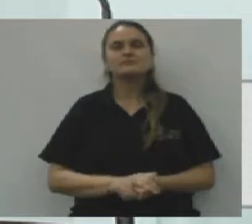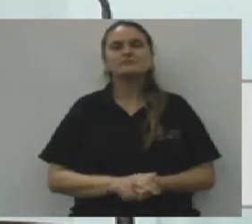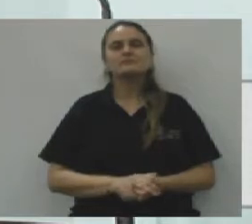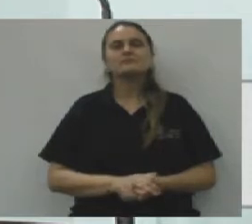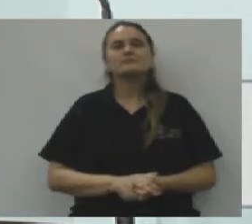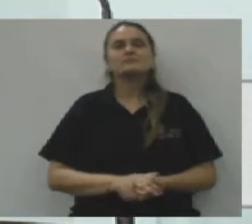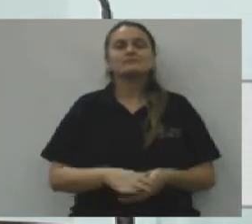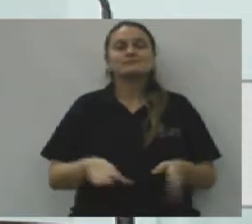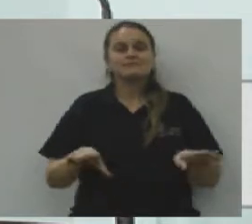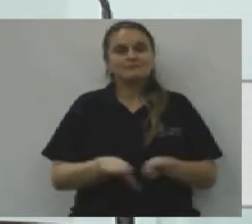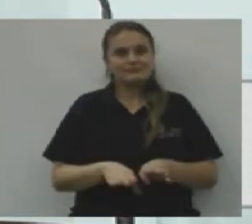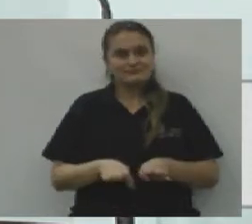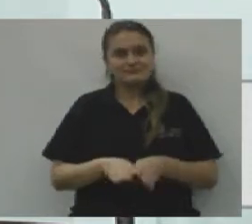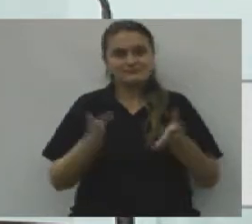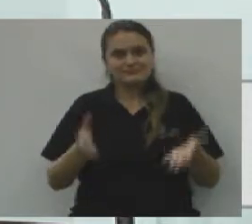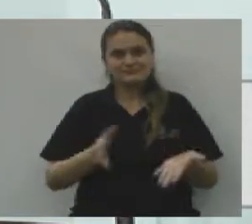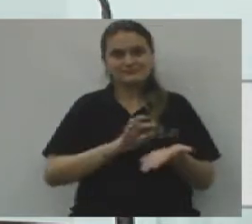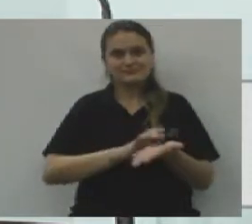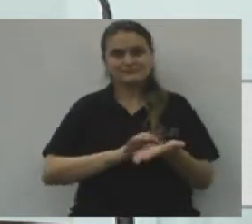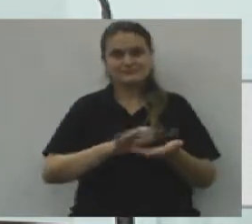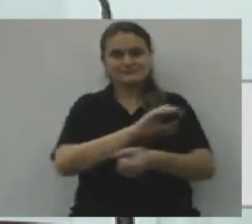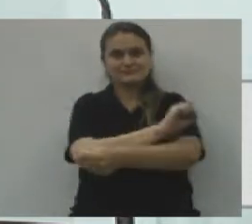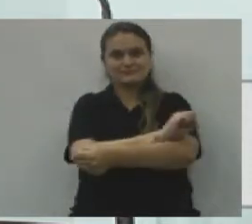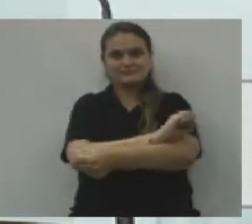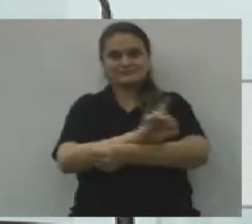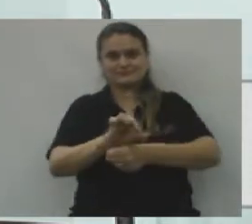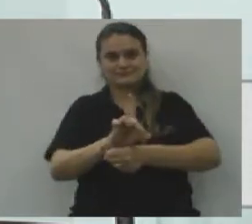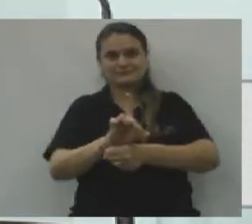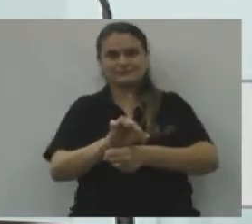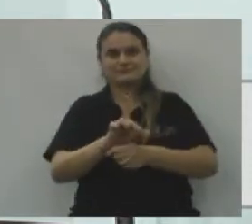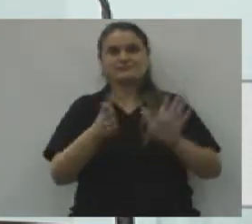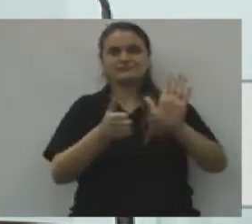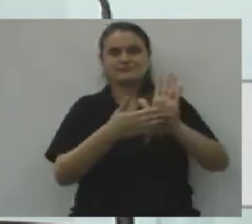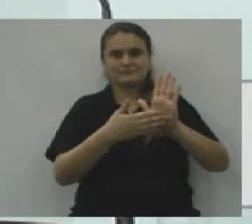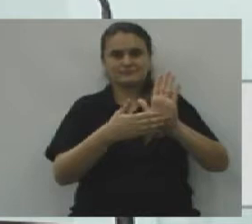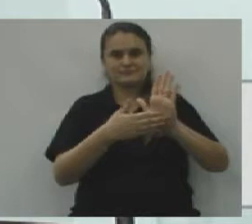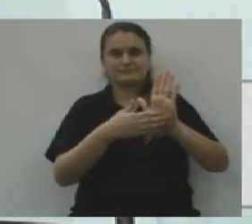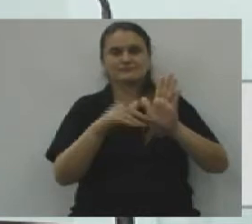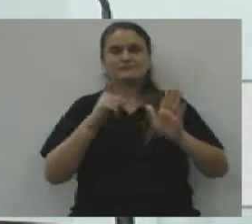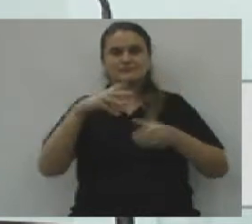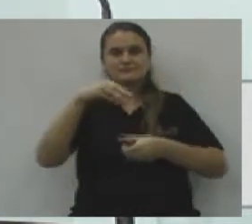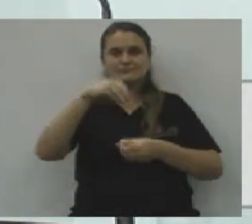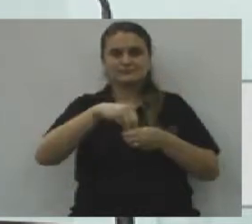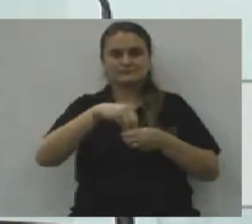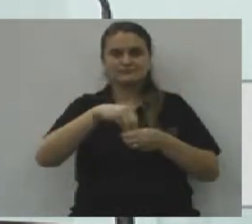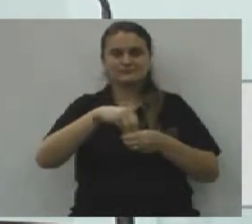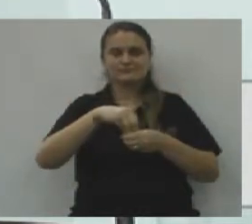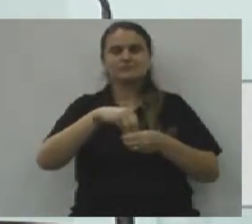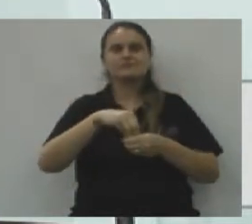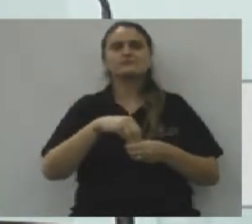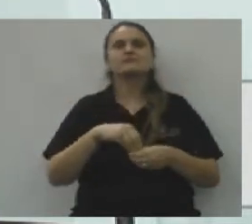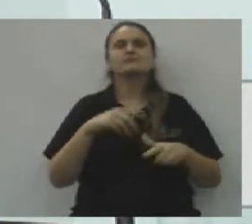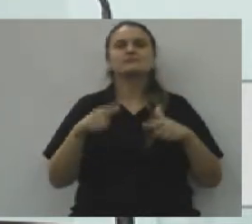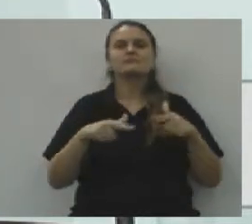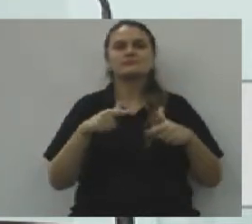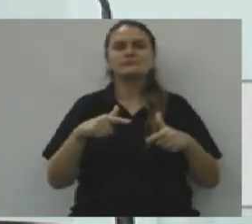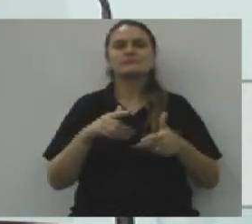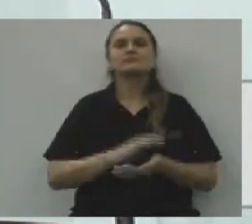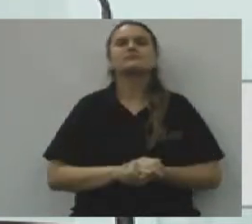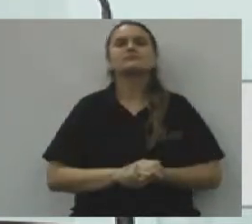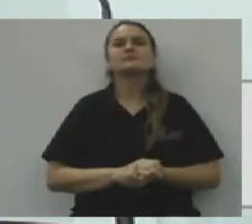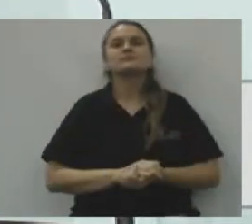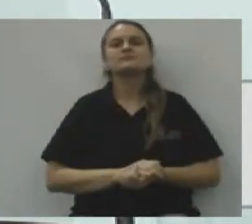Também, hoje, a Secretaria de Estado de Educação dispôs, dentro do sistema, e o qual,